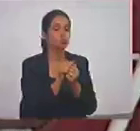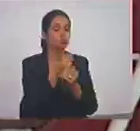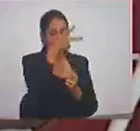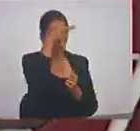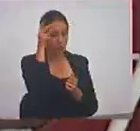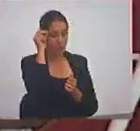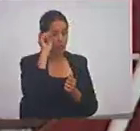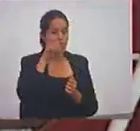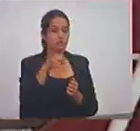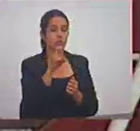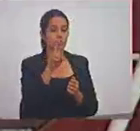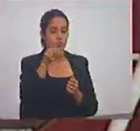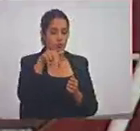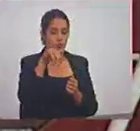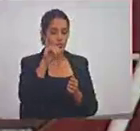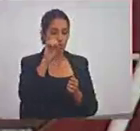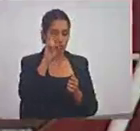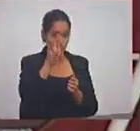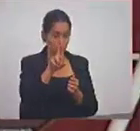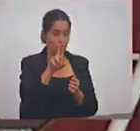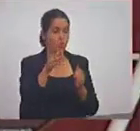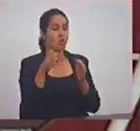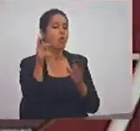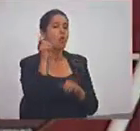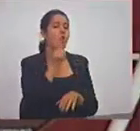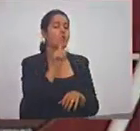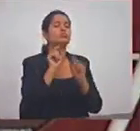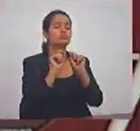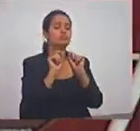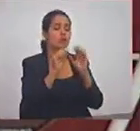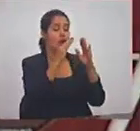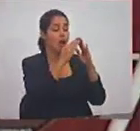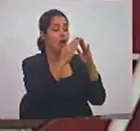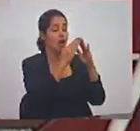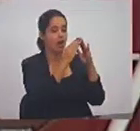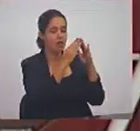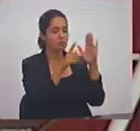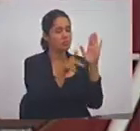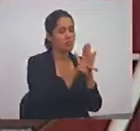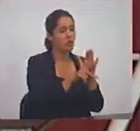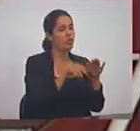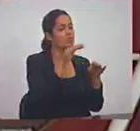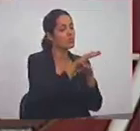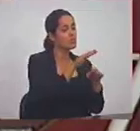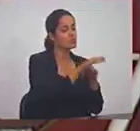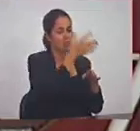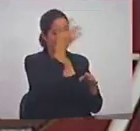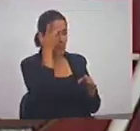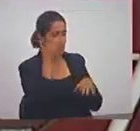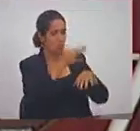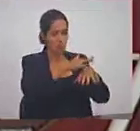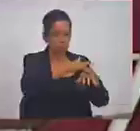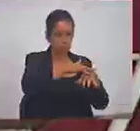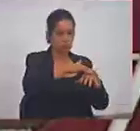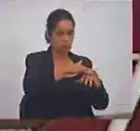apoio aos doentes de Barretos. Antes, os nossos doentes